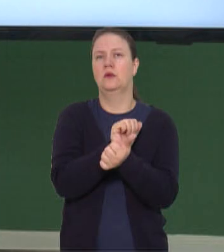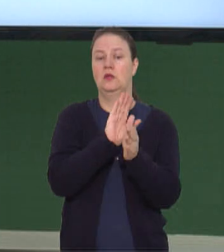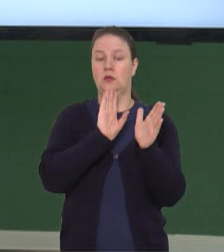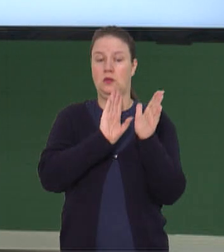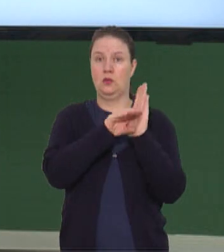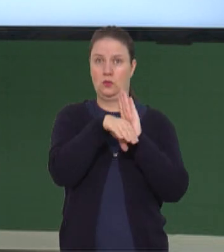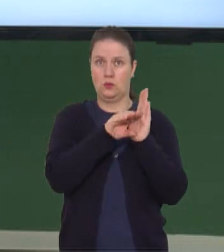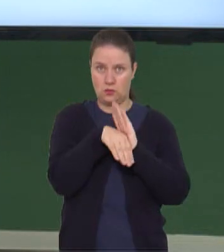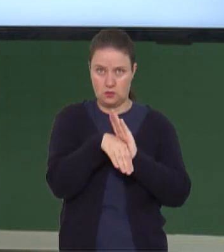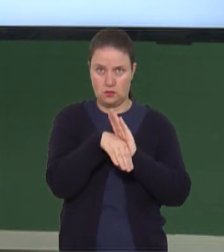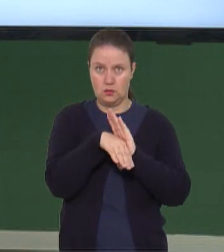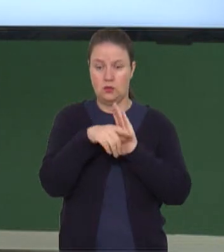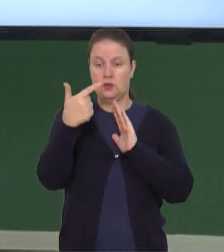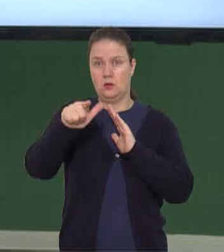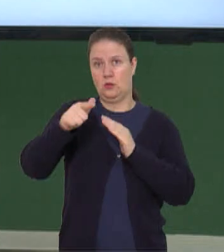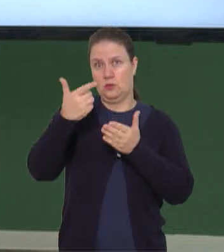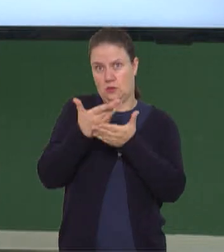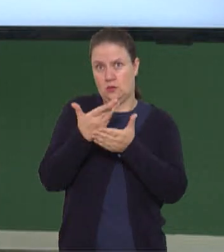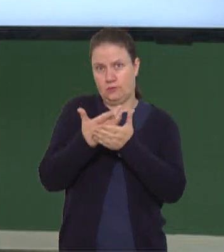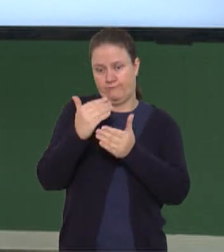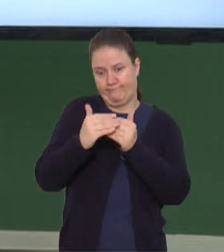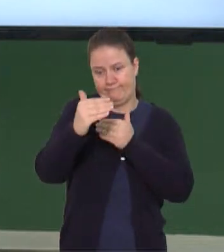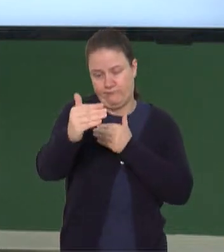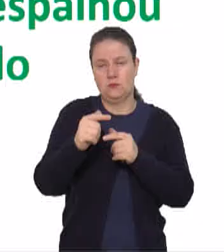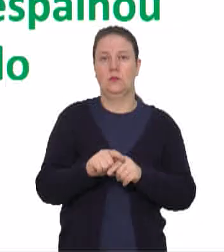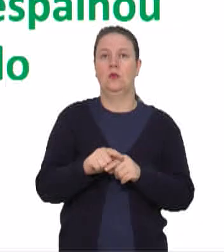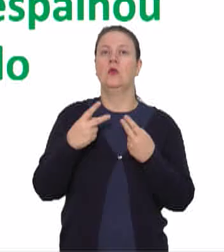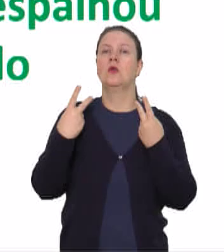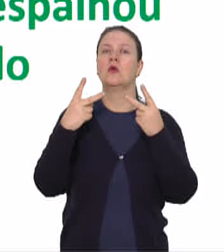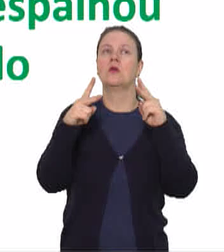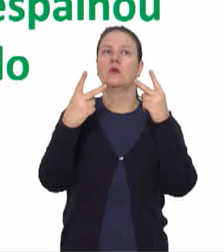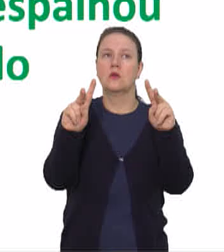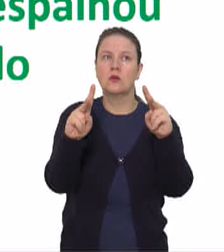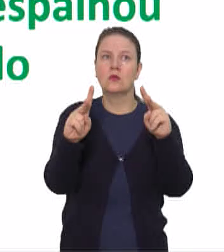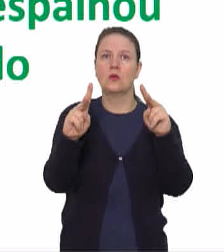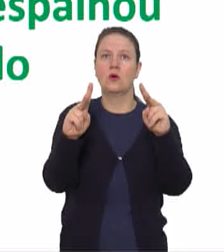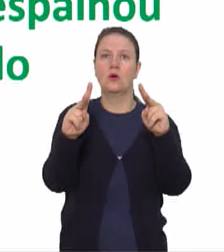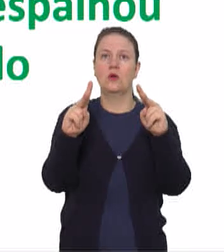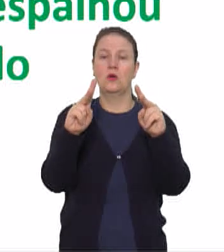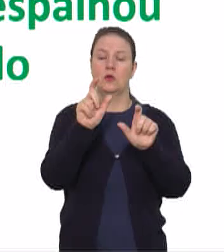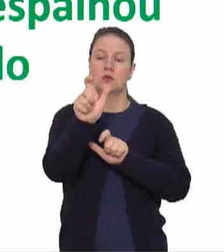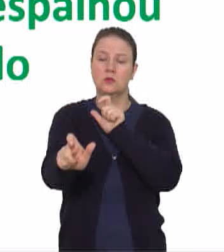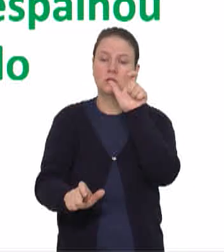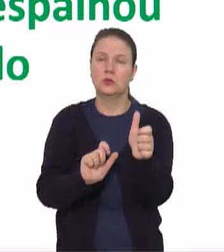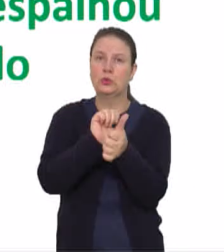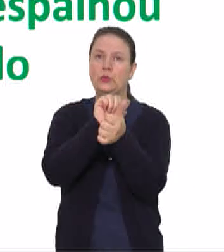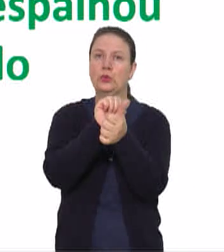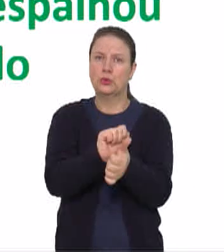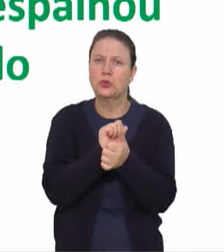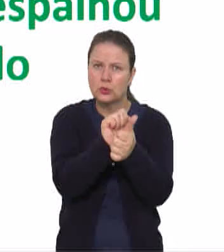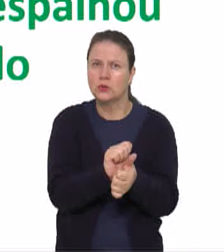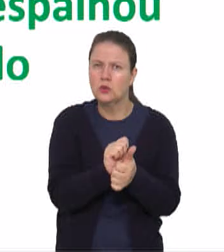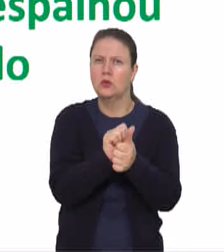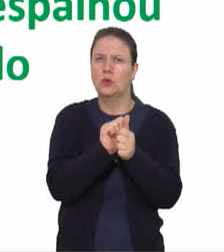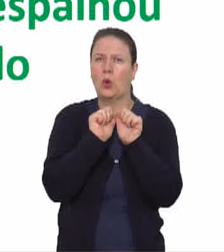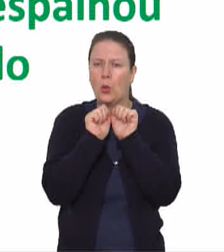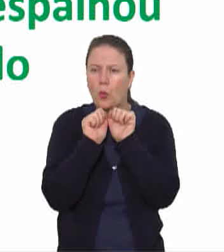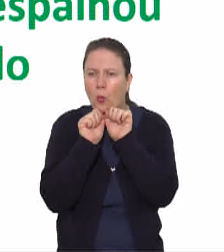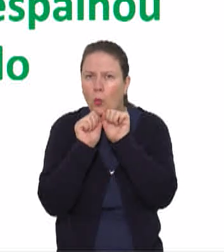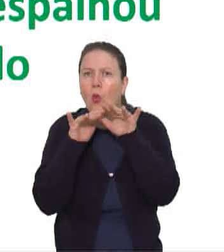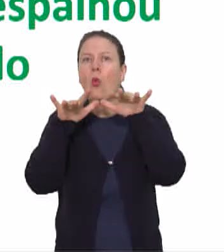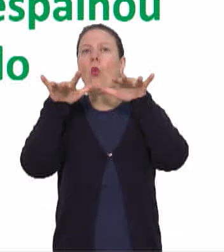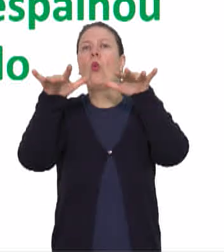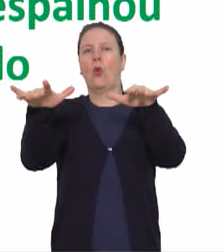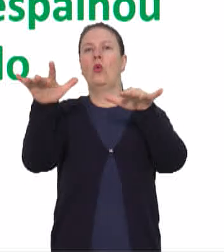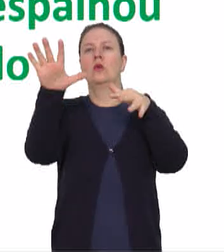de haitianismo na próxima aula, tá? Então aqui, ó, a vitória dos negros escravizados no Haiti espalhou pela América o haitianismo, ou seja,